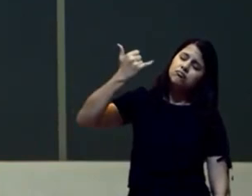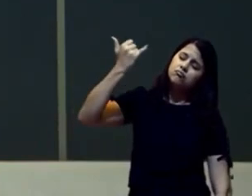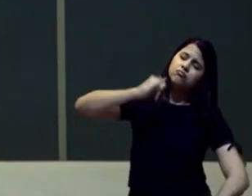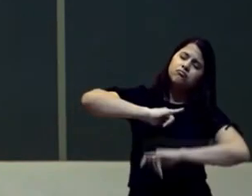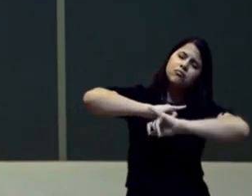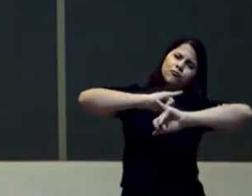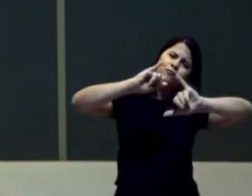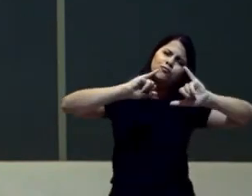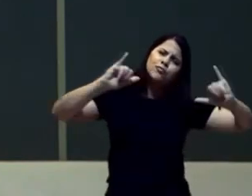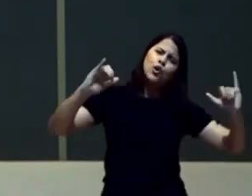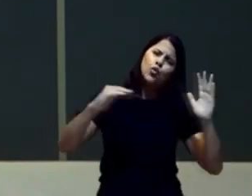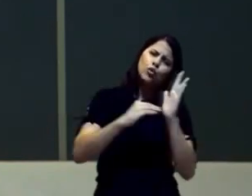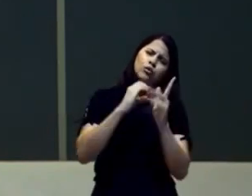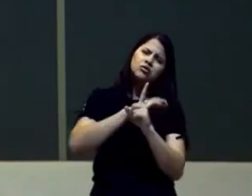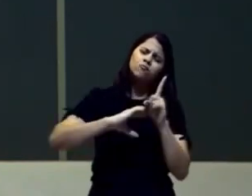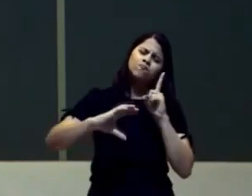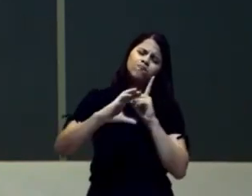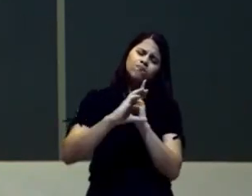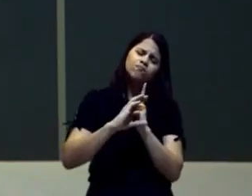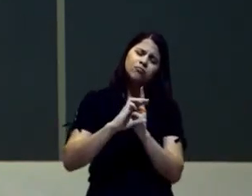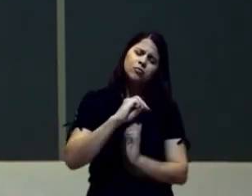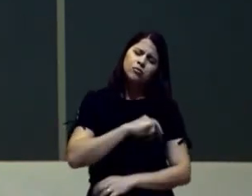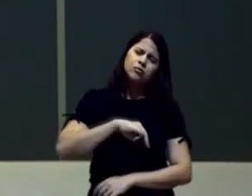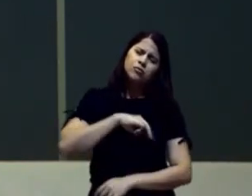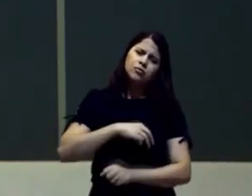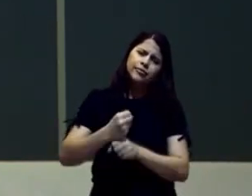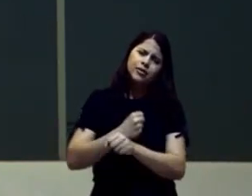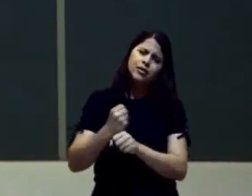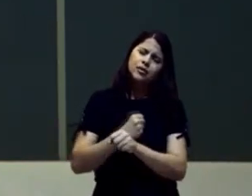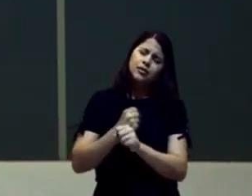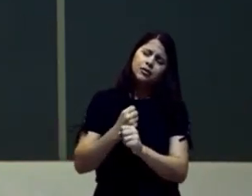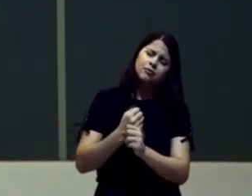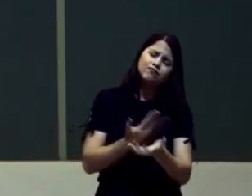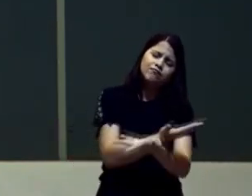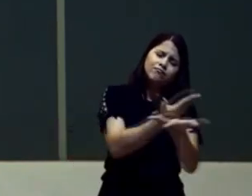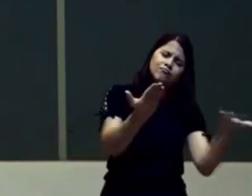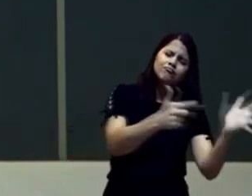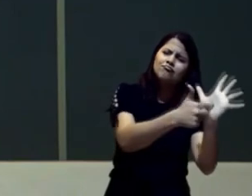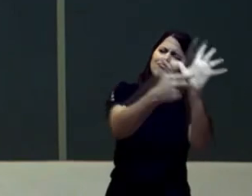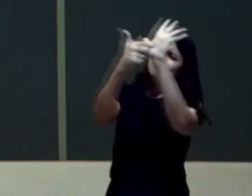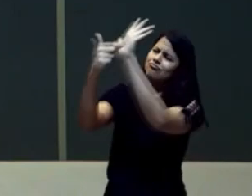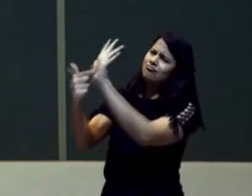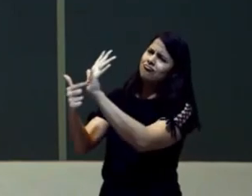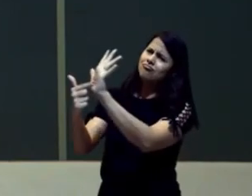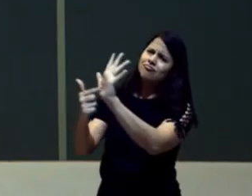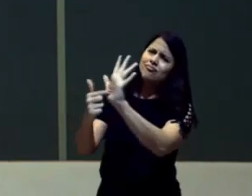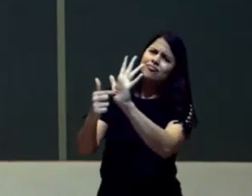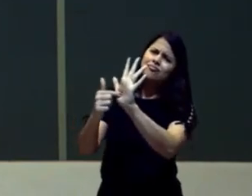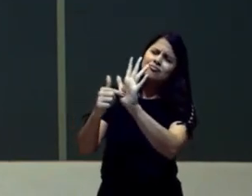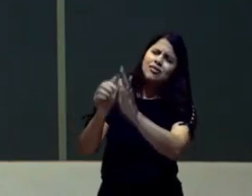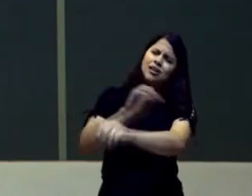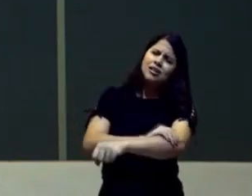e neste último culto de obra missionária, eu te apresento a tua igreja, Pai. Eu te apresento a Devaz, é uma